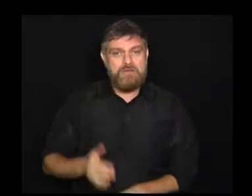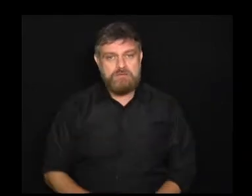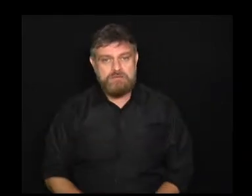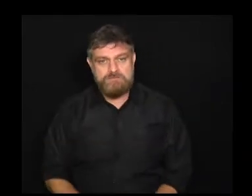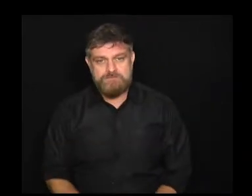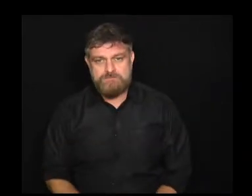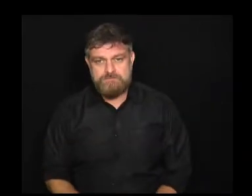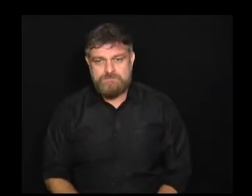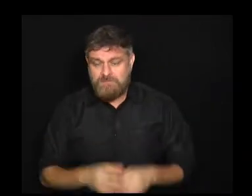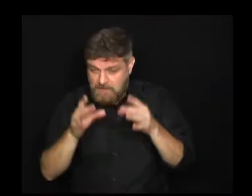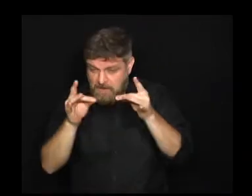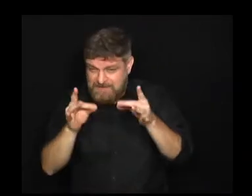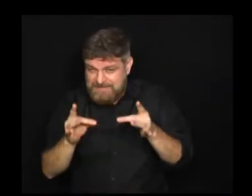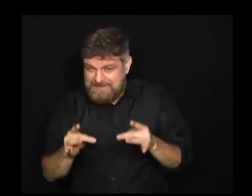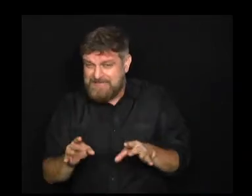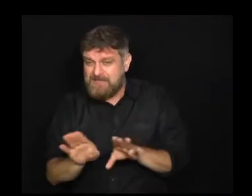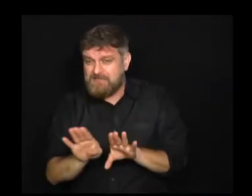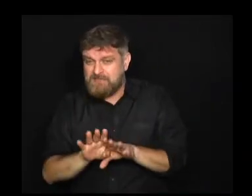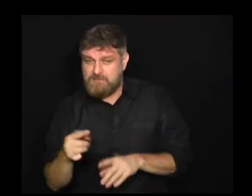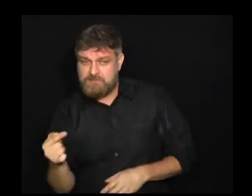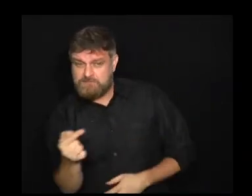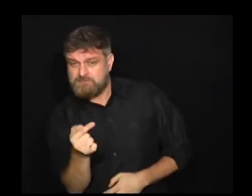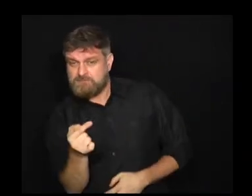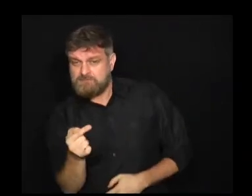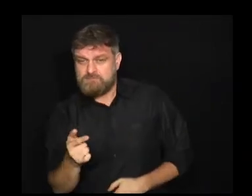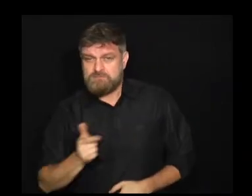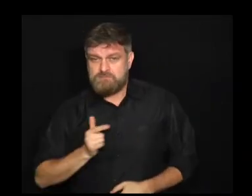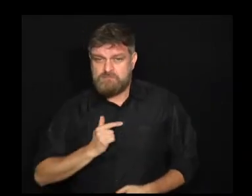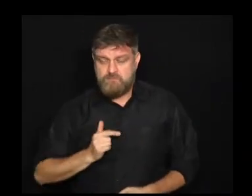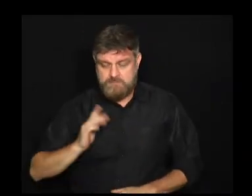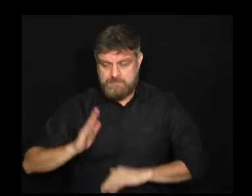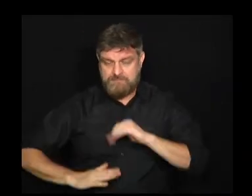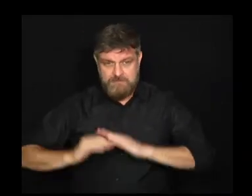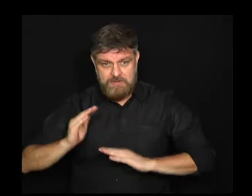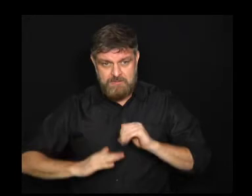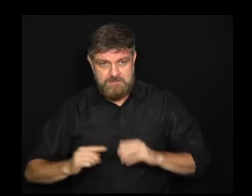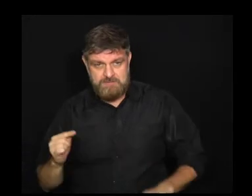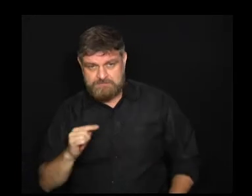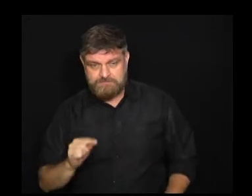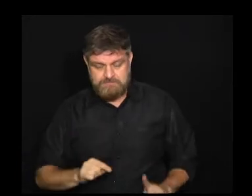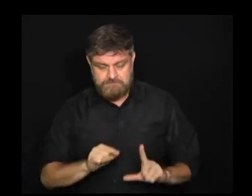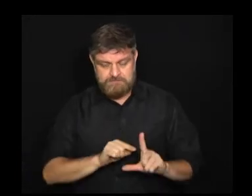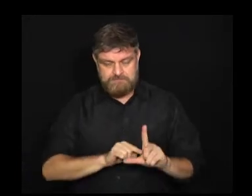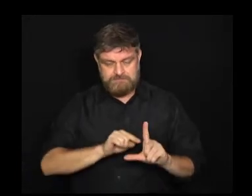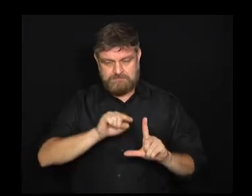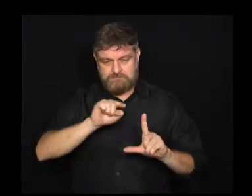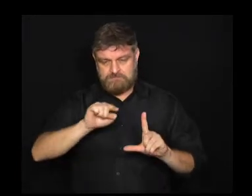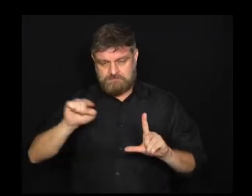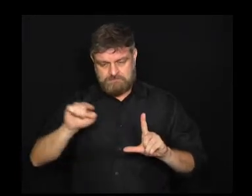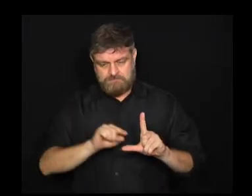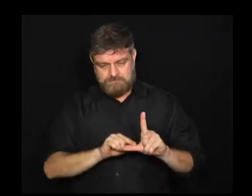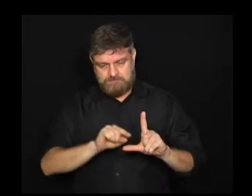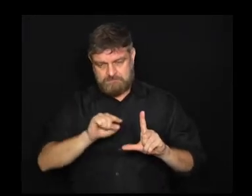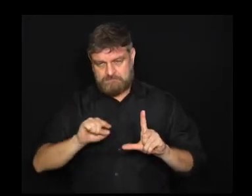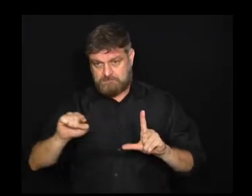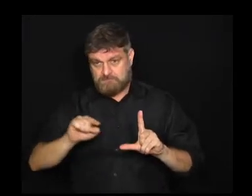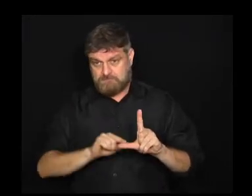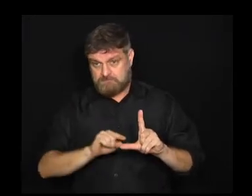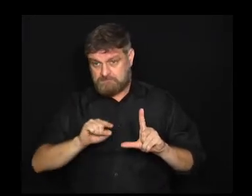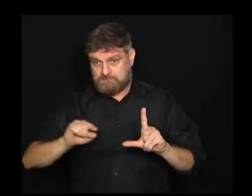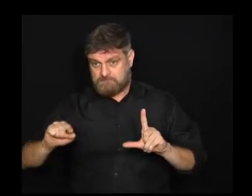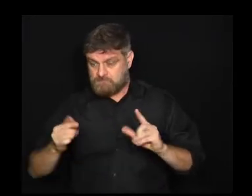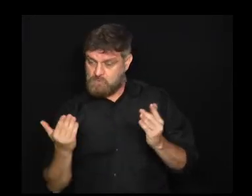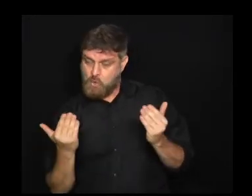Um outro detalhe aqui é que, assim, quando as medidas... Aqui são curvas comparando, né, os